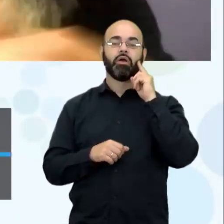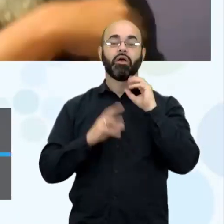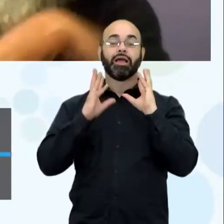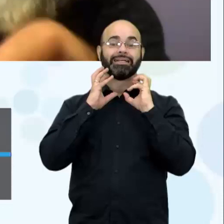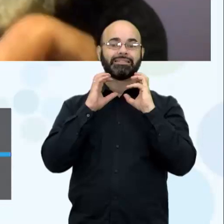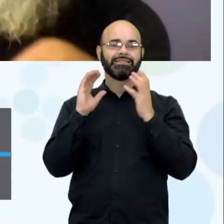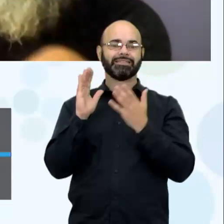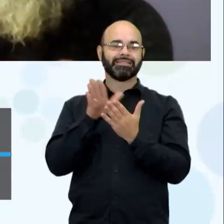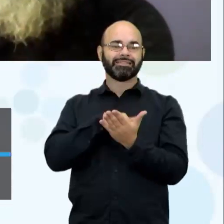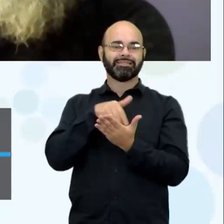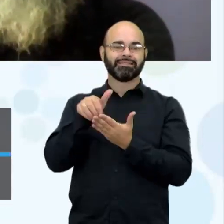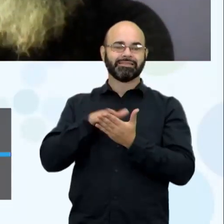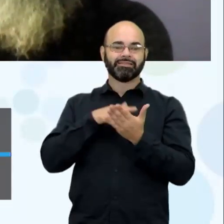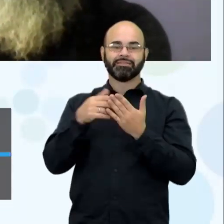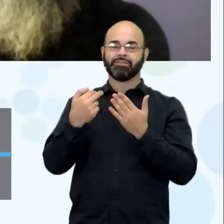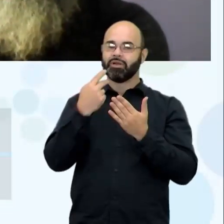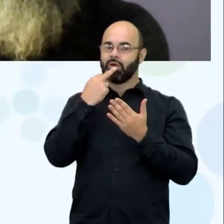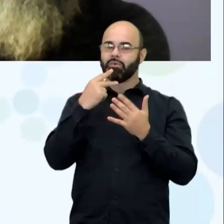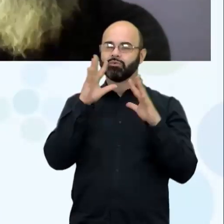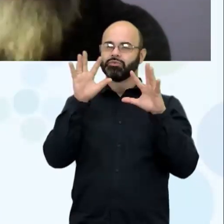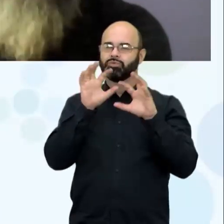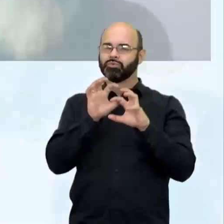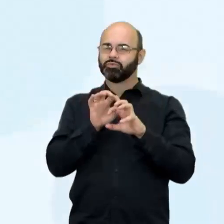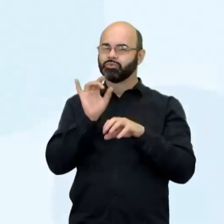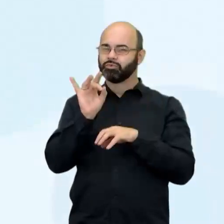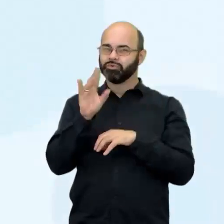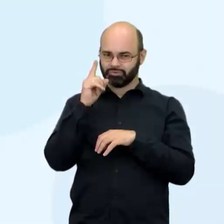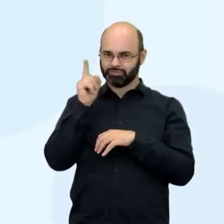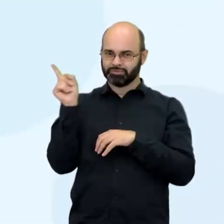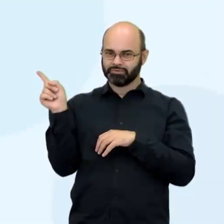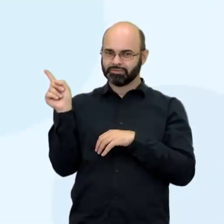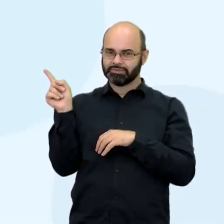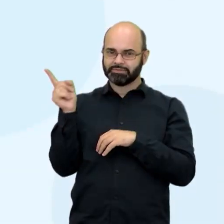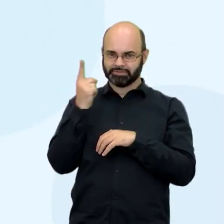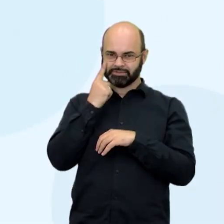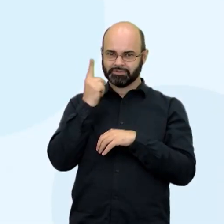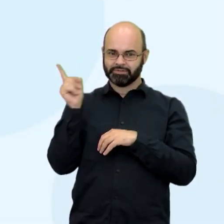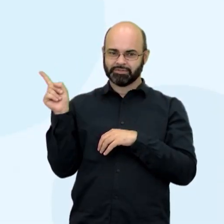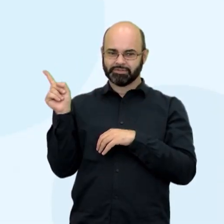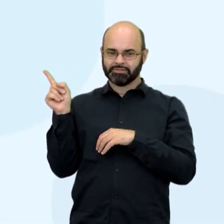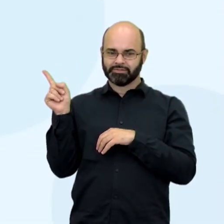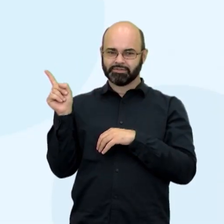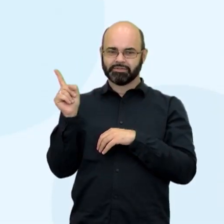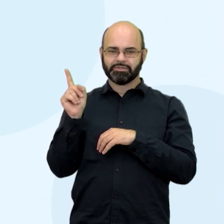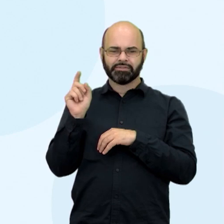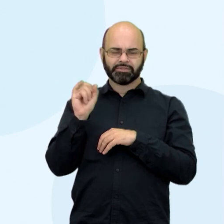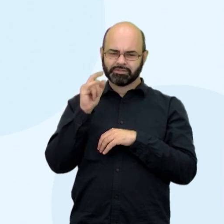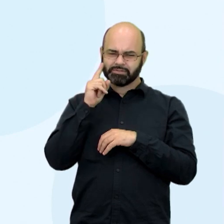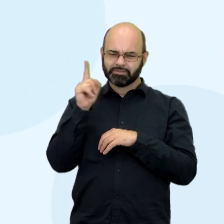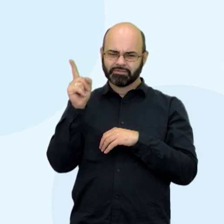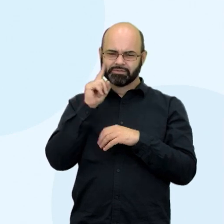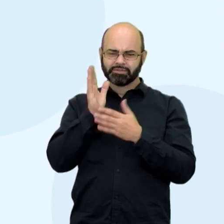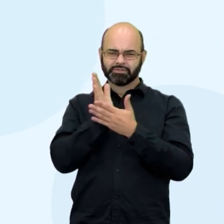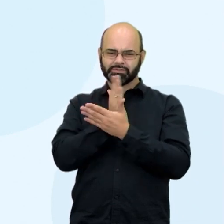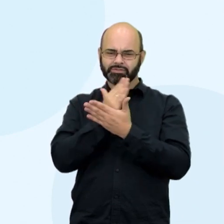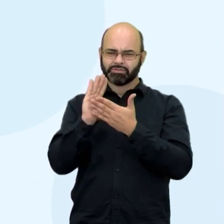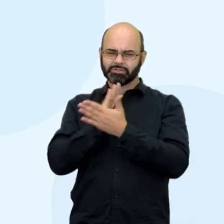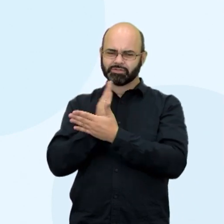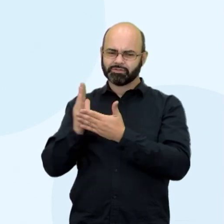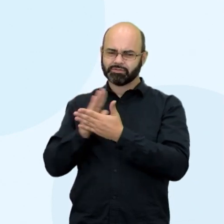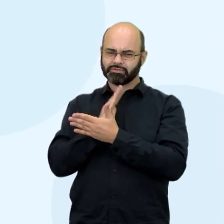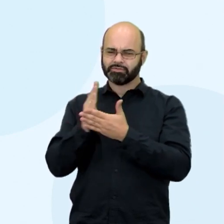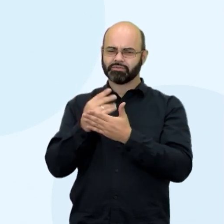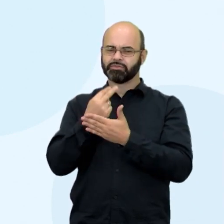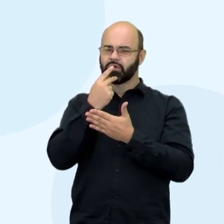pintou só com faixas escuras, tá certo? Dá uma olhadinha se você olhasse para esse bolo e tivesse dividido só com essas